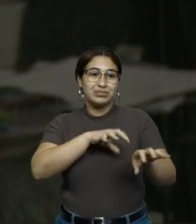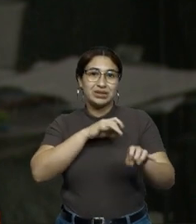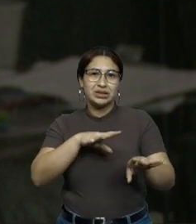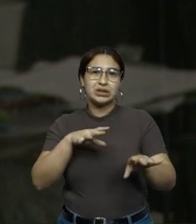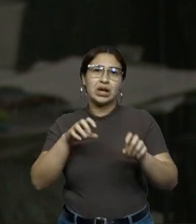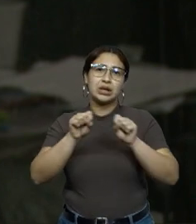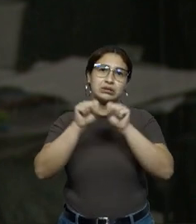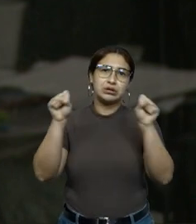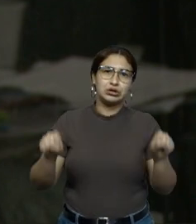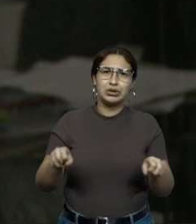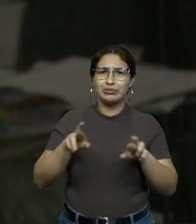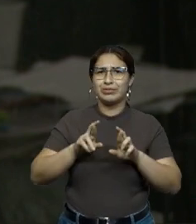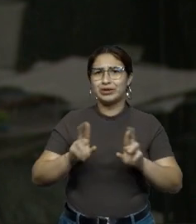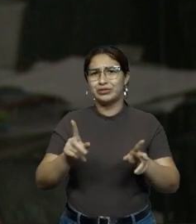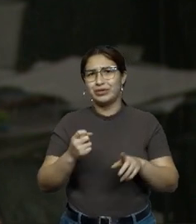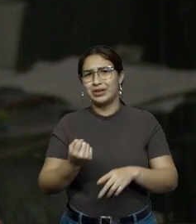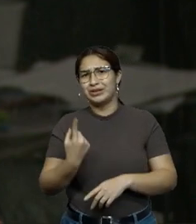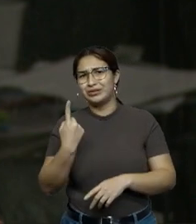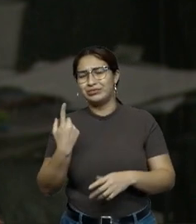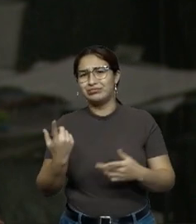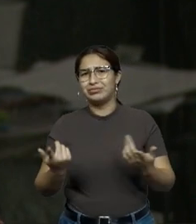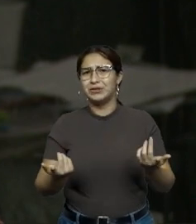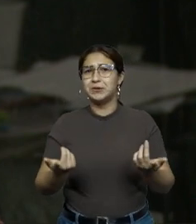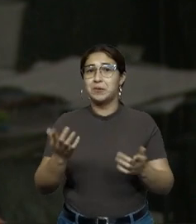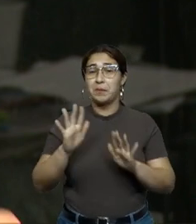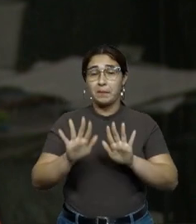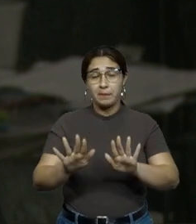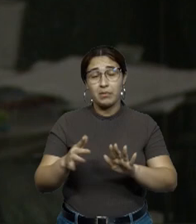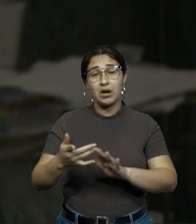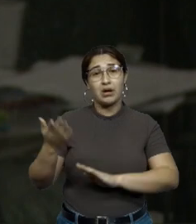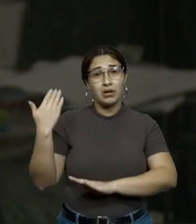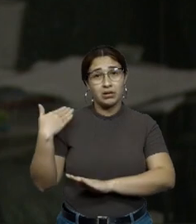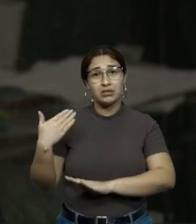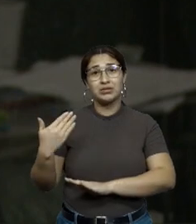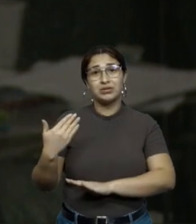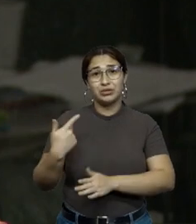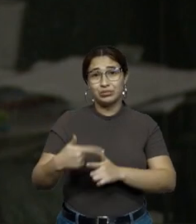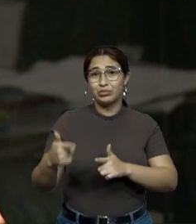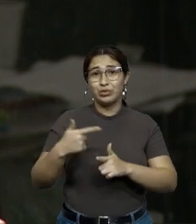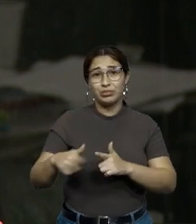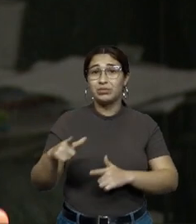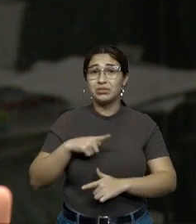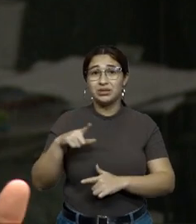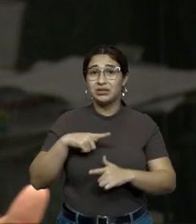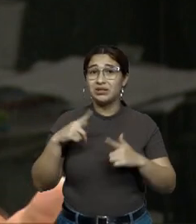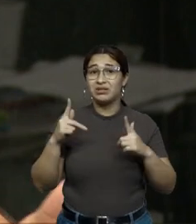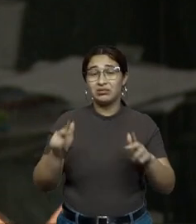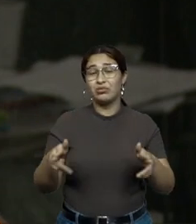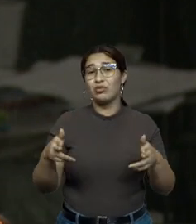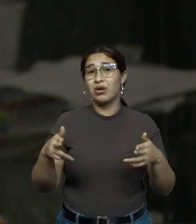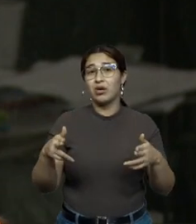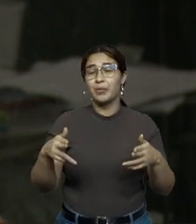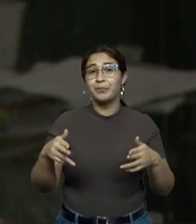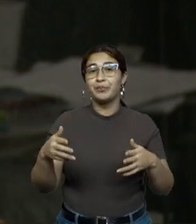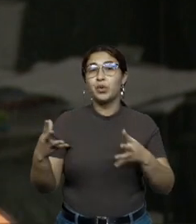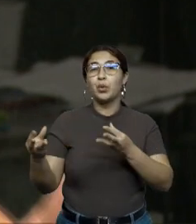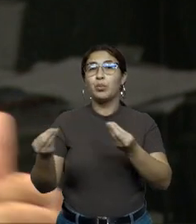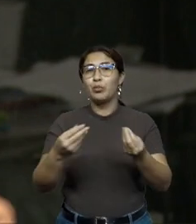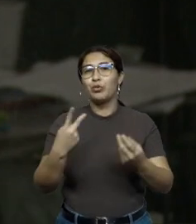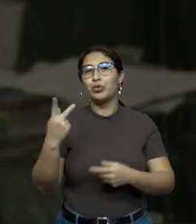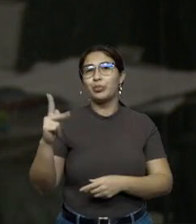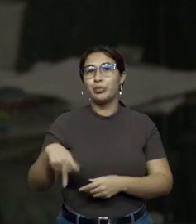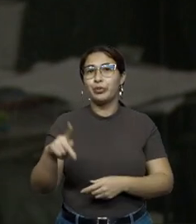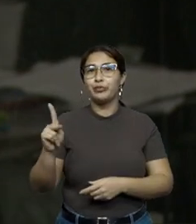comentado aqui mas anterior o mesmo problema tínhamos e quantos professores depois desse processo permanece em casa